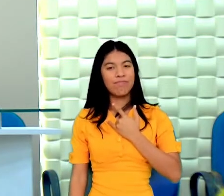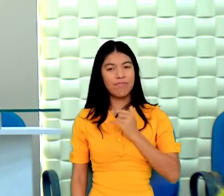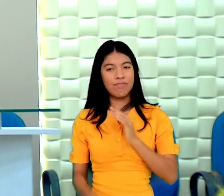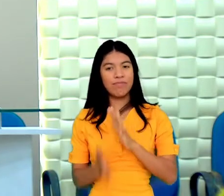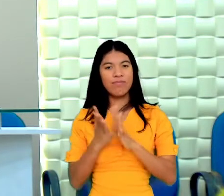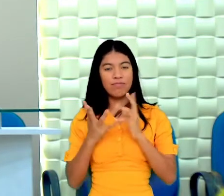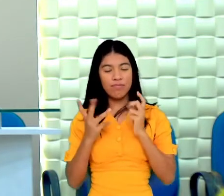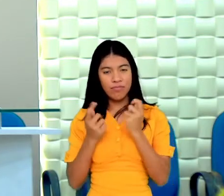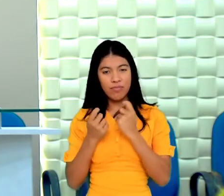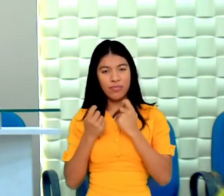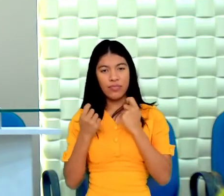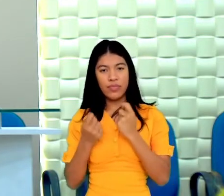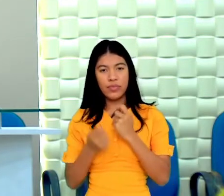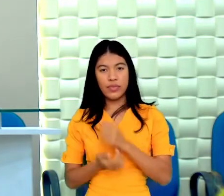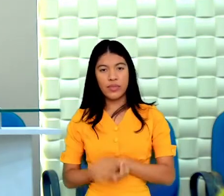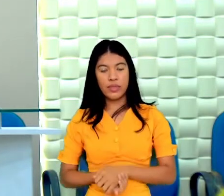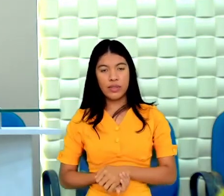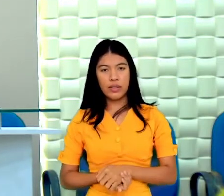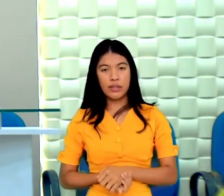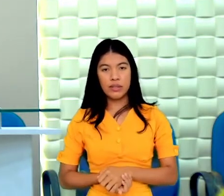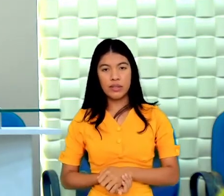Aleluia. E aí,